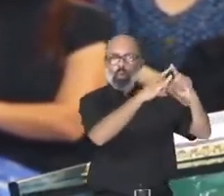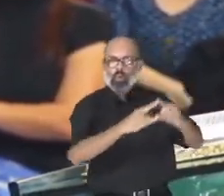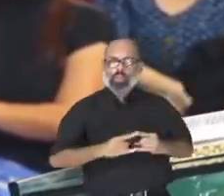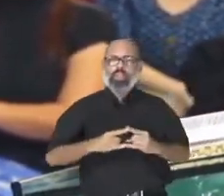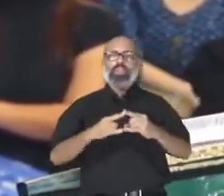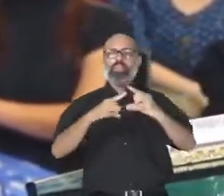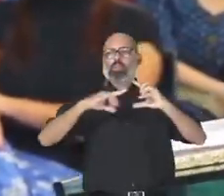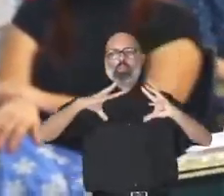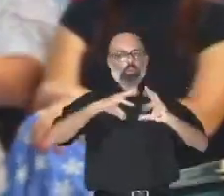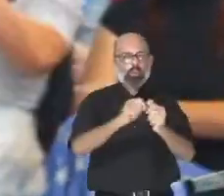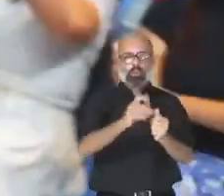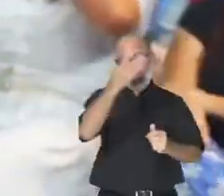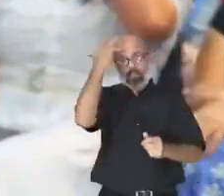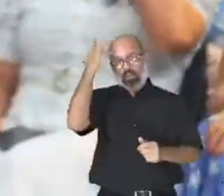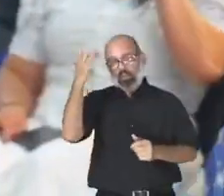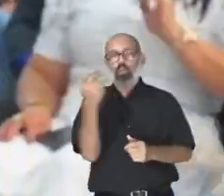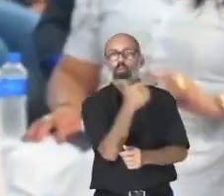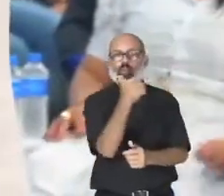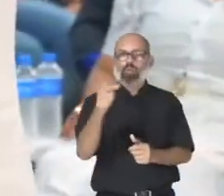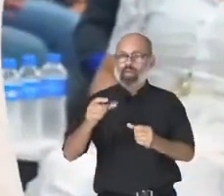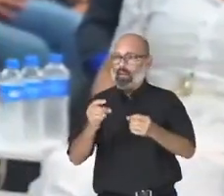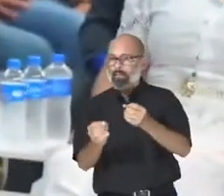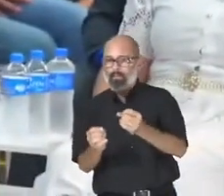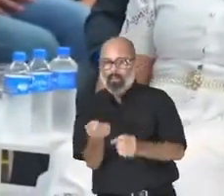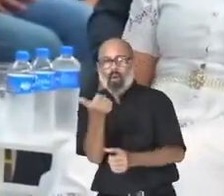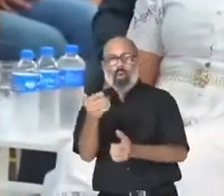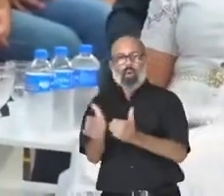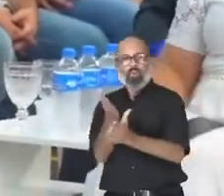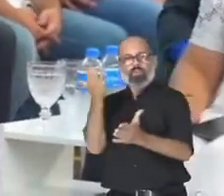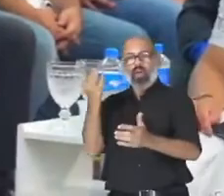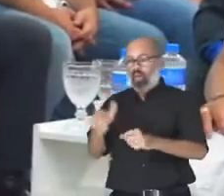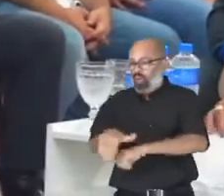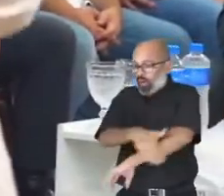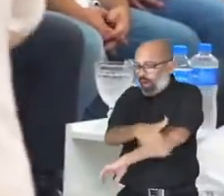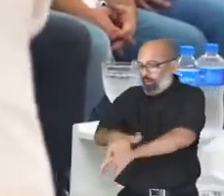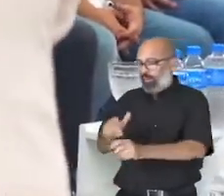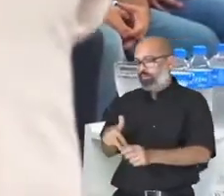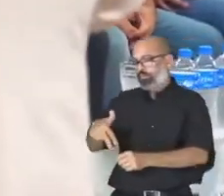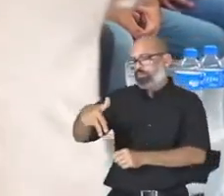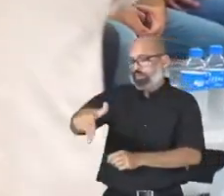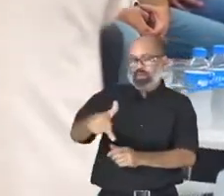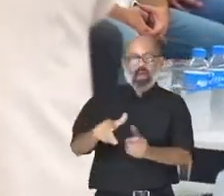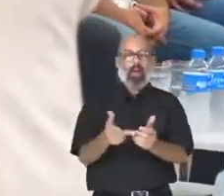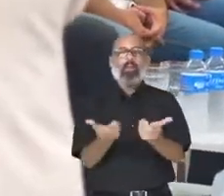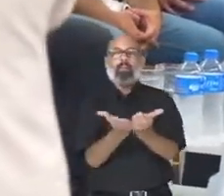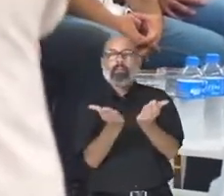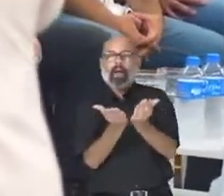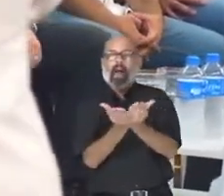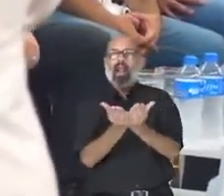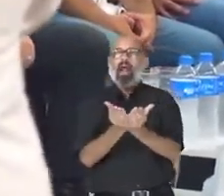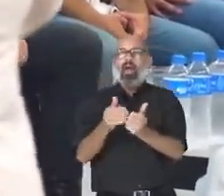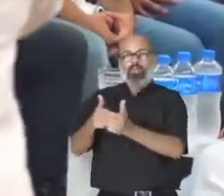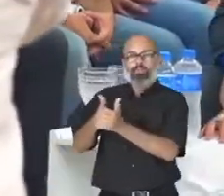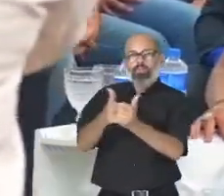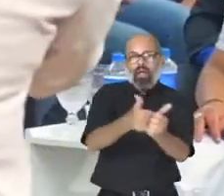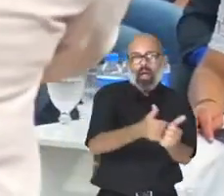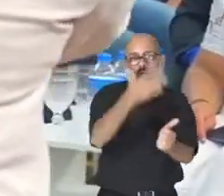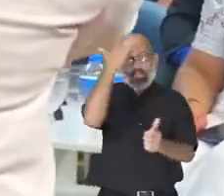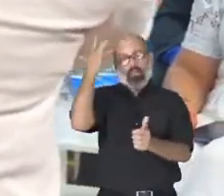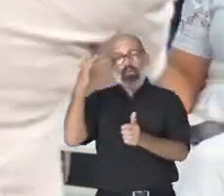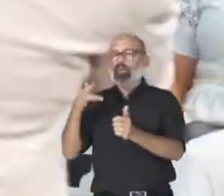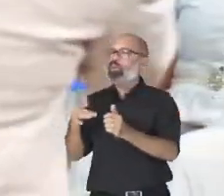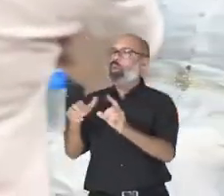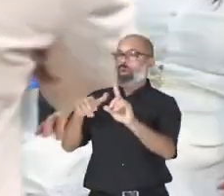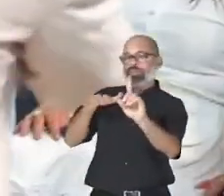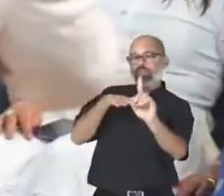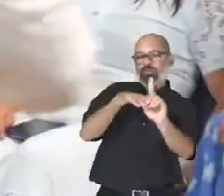sítios. As pessoas que já não tinham muito, deixaram o pouco que tinham para caminhar atrás dele. E daí vem a palavra procissão. As pessoas andavam